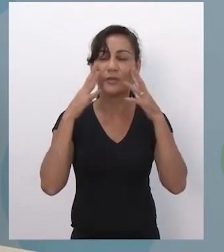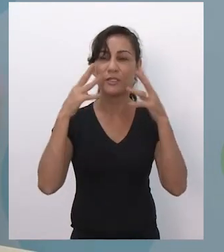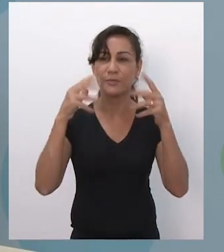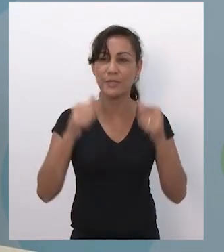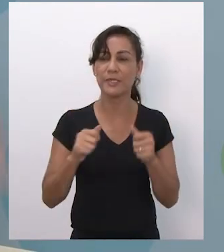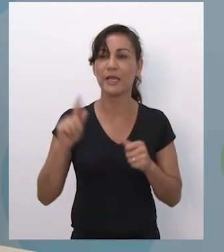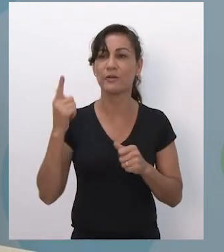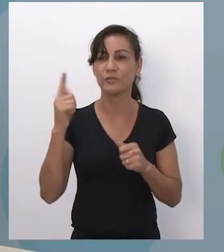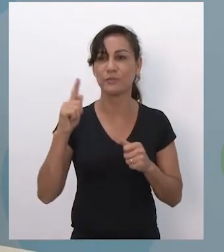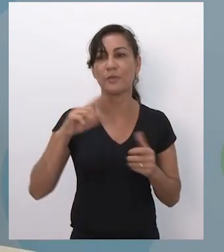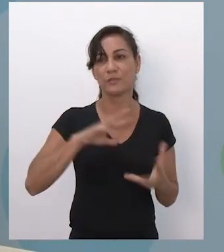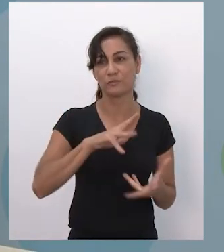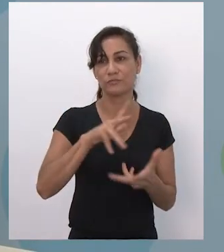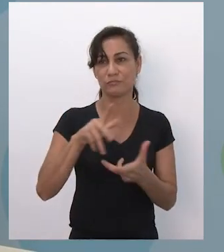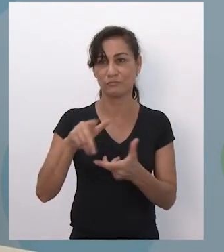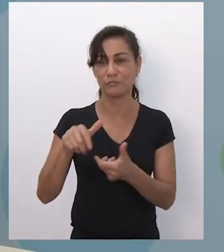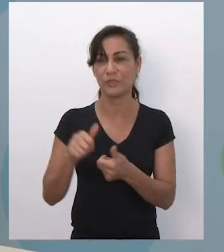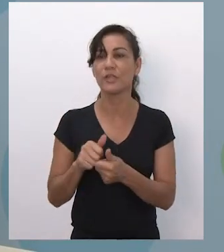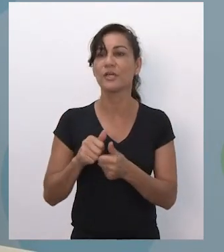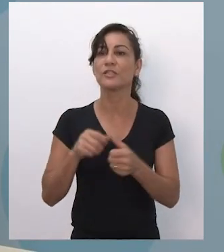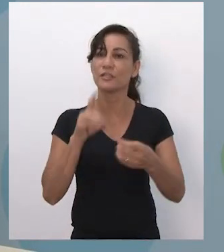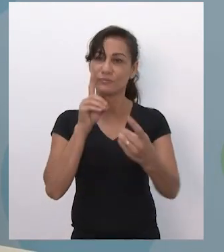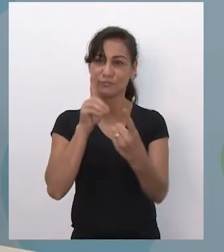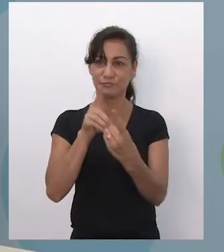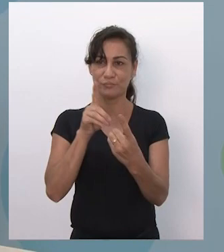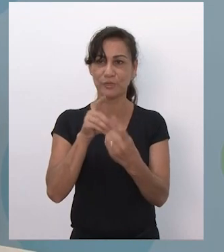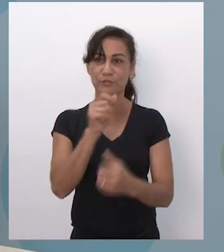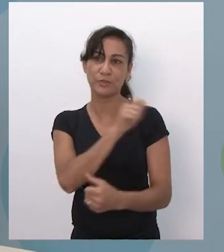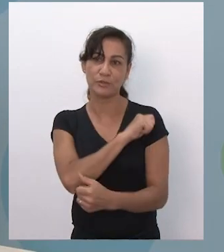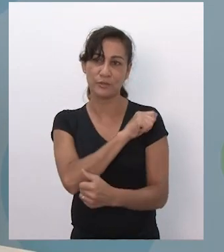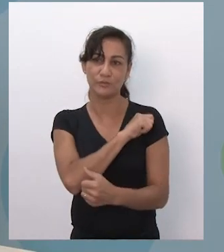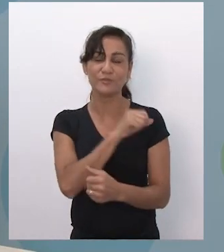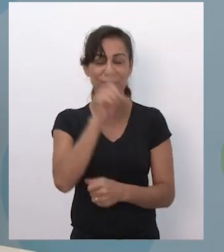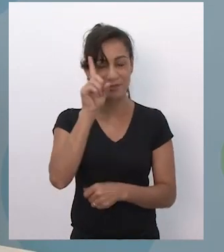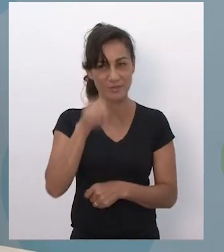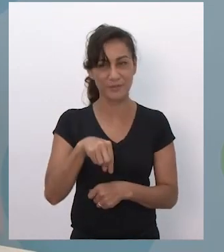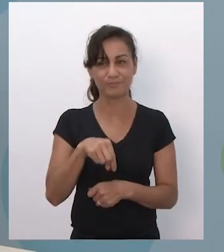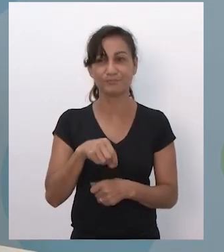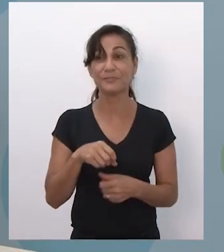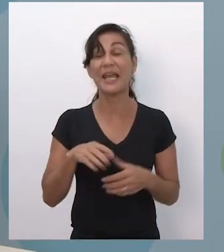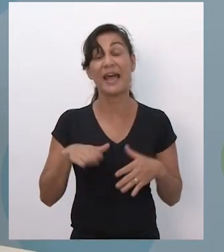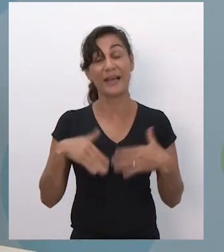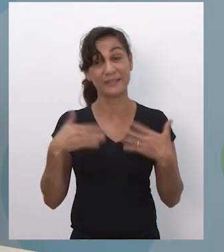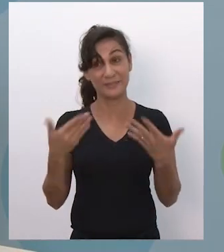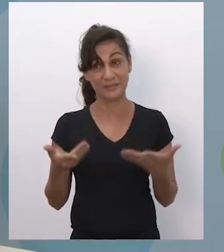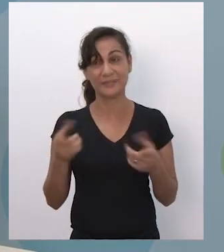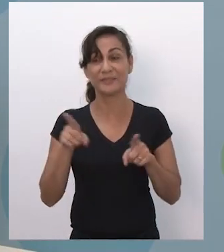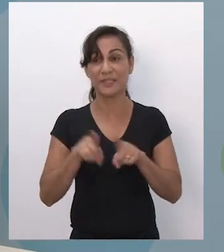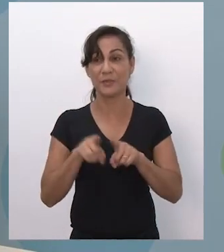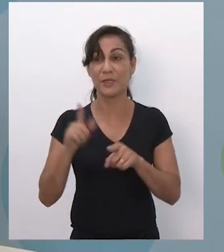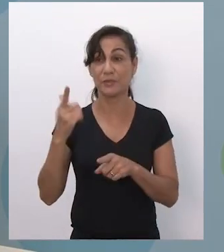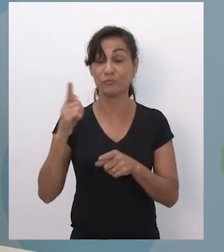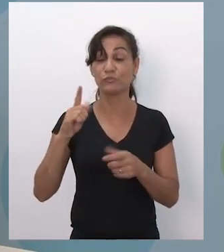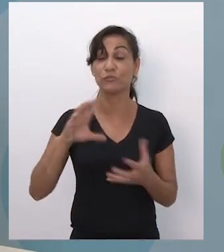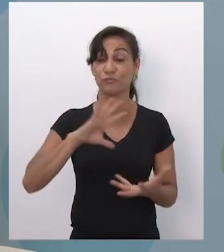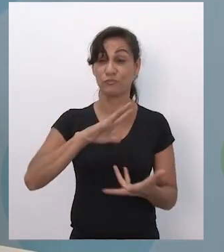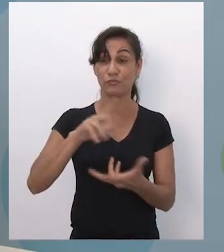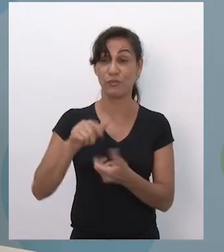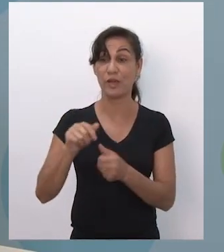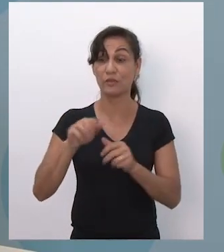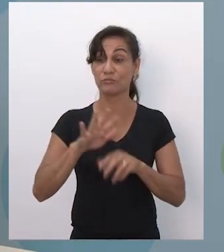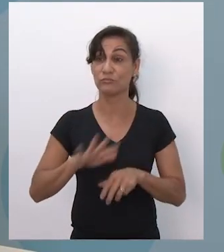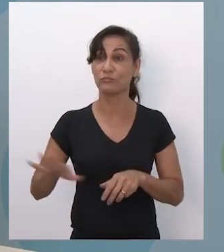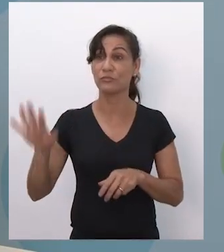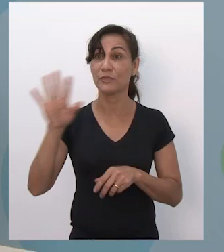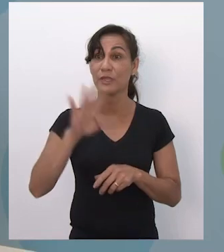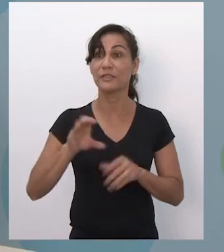geográfico, exemplificando aí de modo didático para o seu estudante, certo? Além aí do espaço geográfico, a gente vai ver agora, então, o